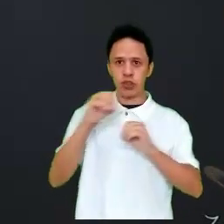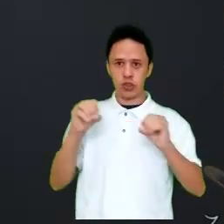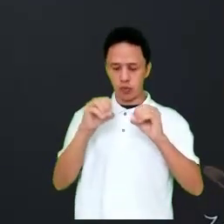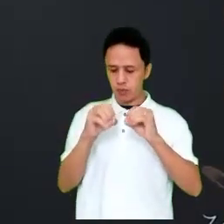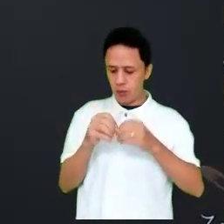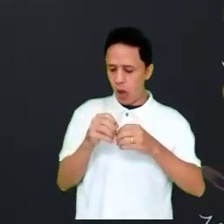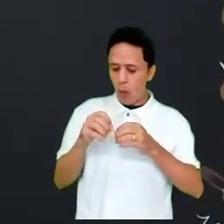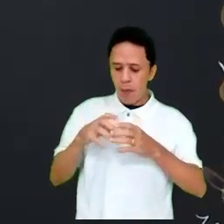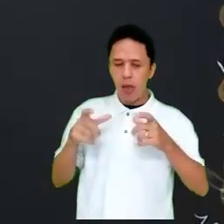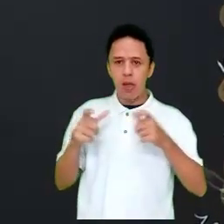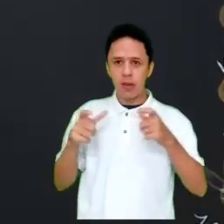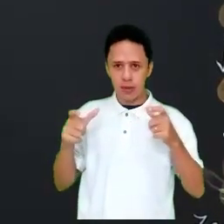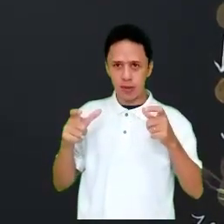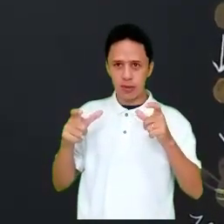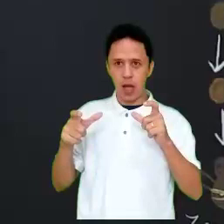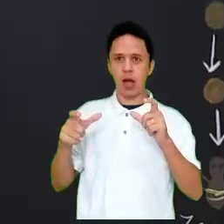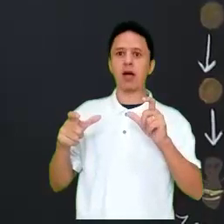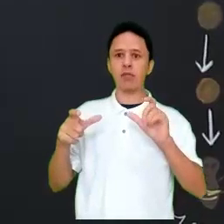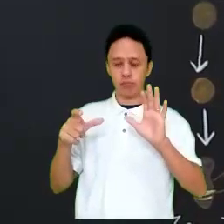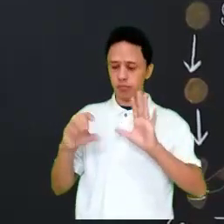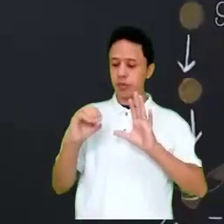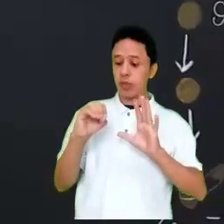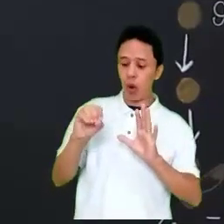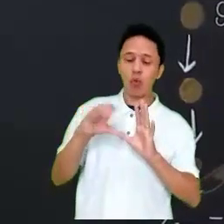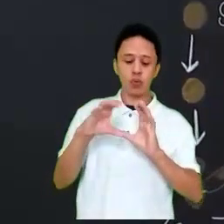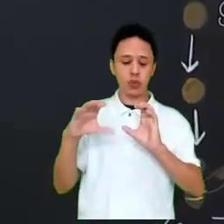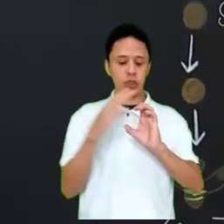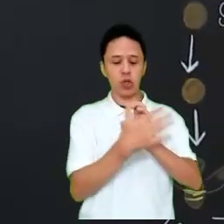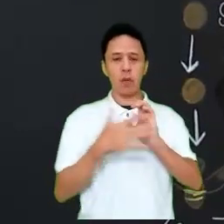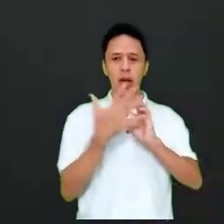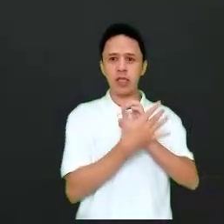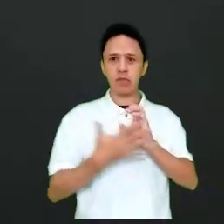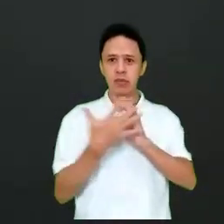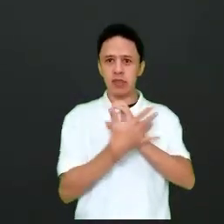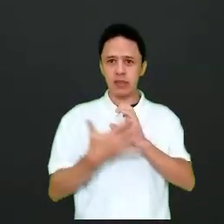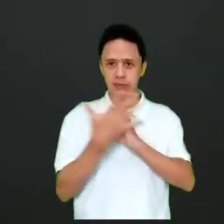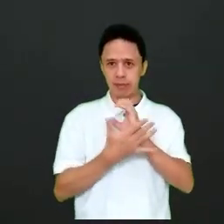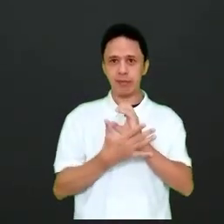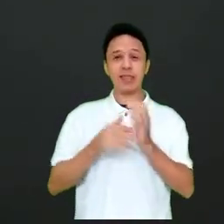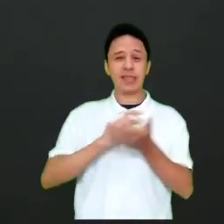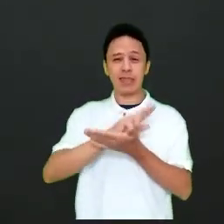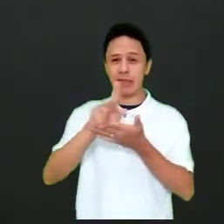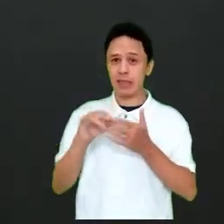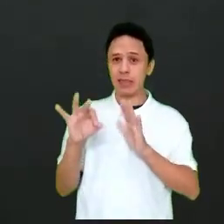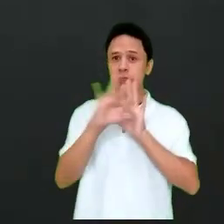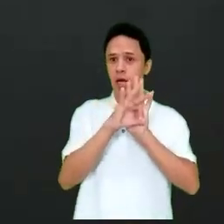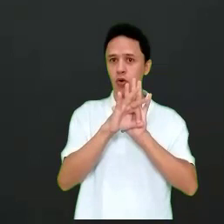vai se dividir esse citoplasma aqui e formar diferentes células. É uma jogada diferente,